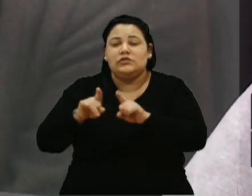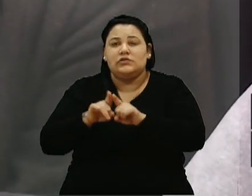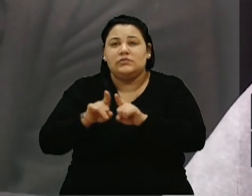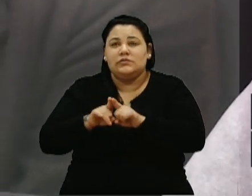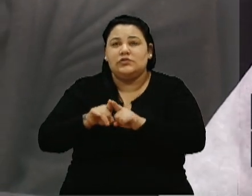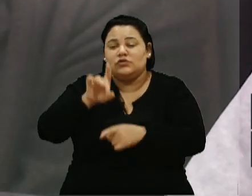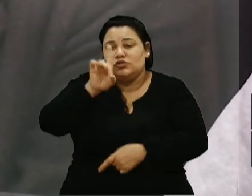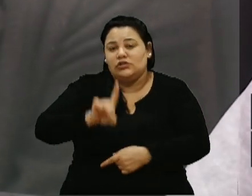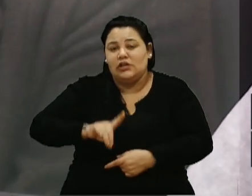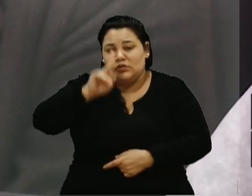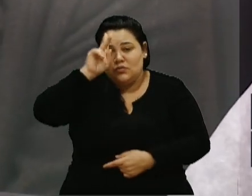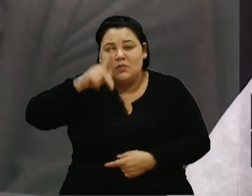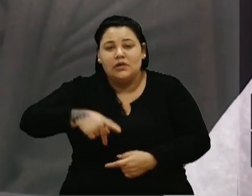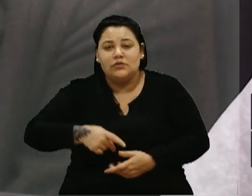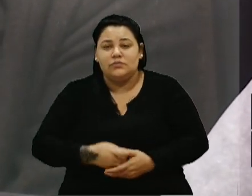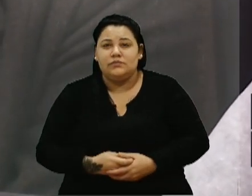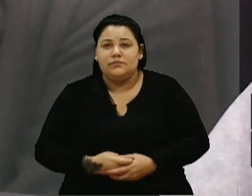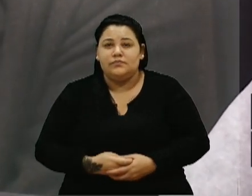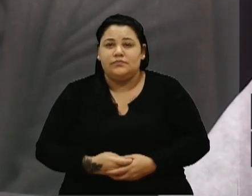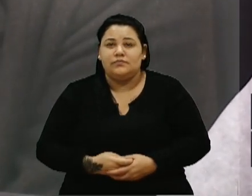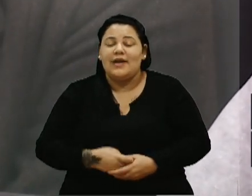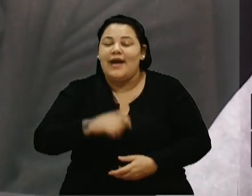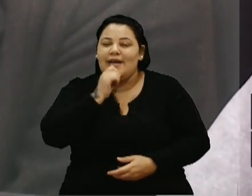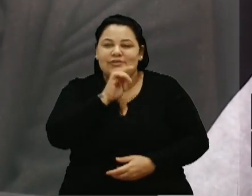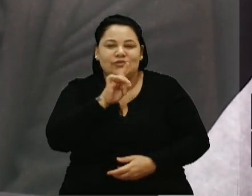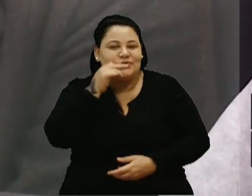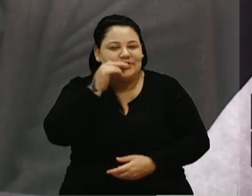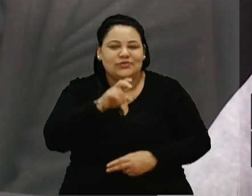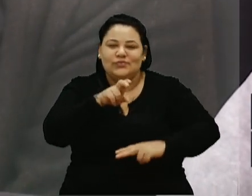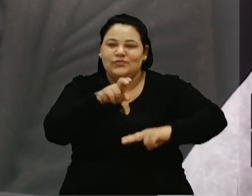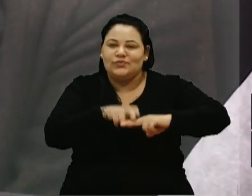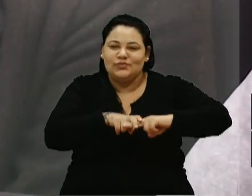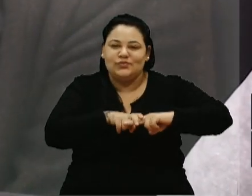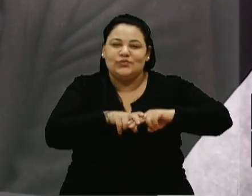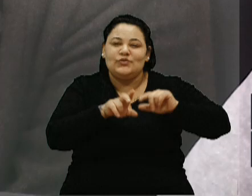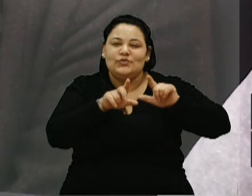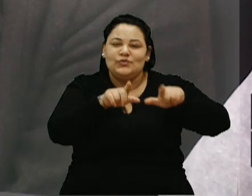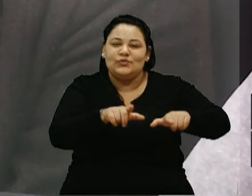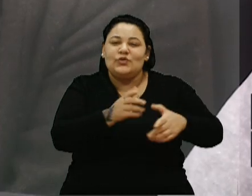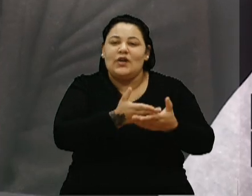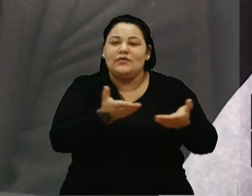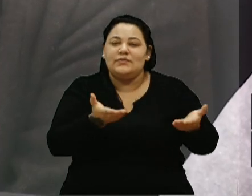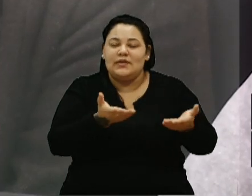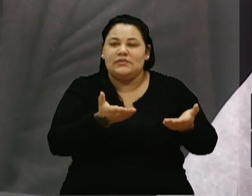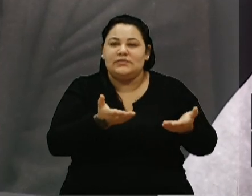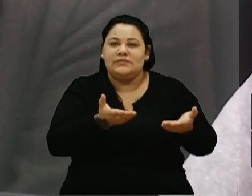Direitos Humanos. Por pouco, nós não conseguimos uma cadeira em cada um desses